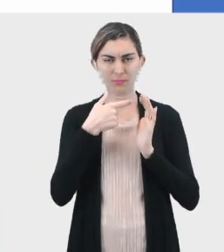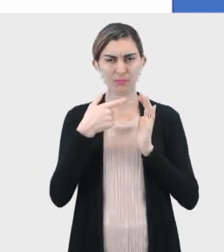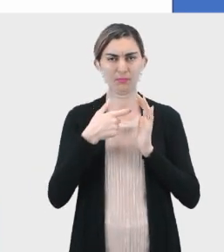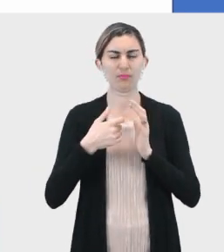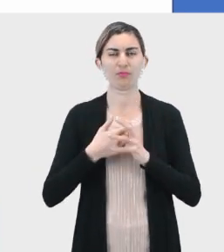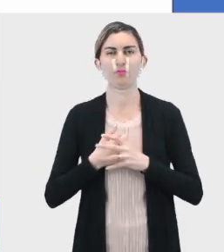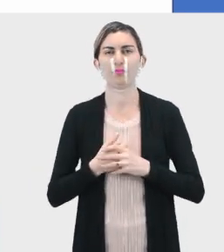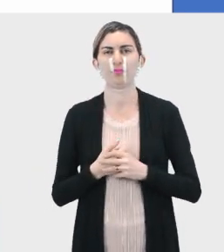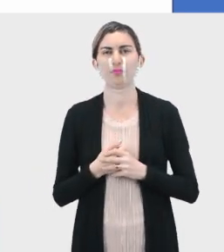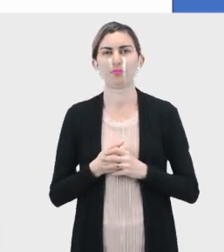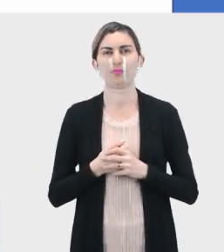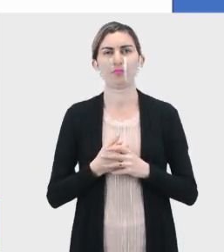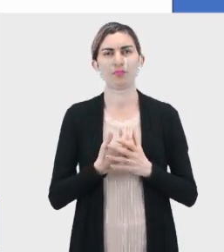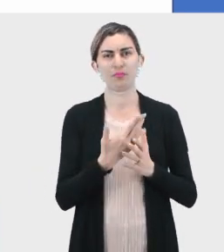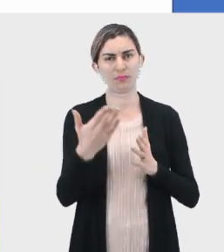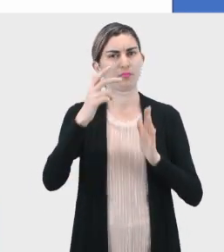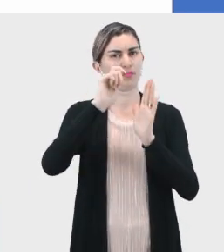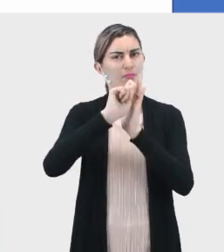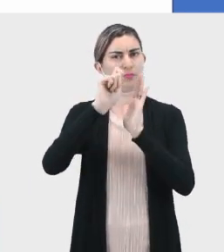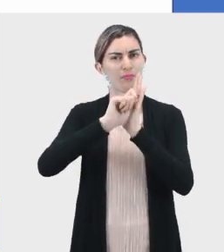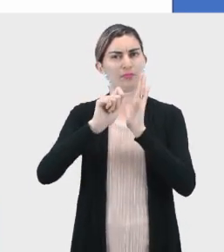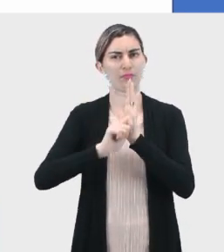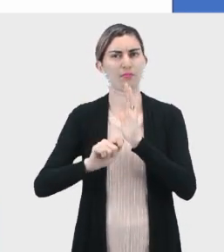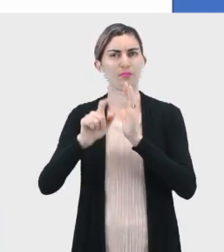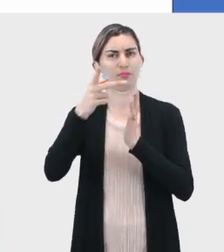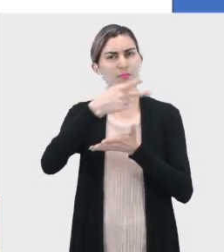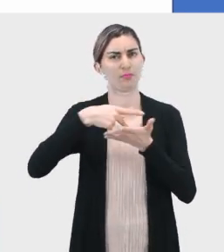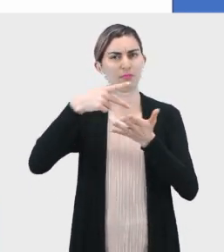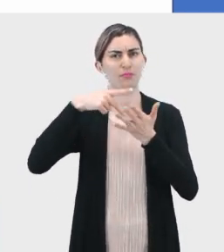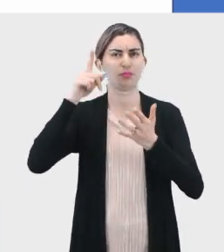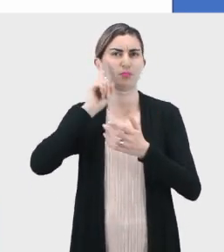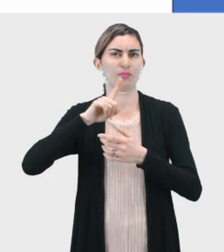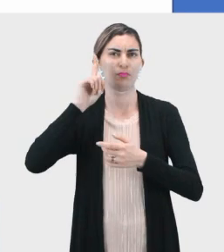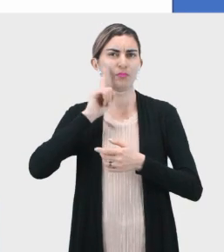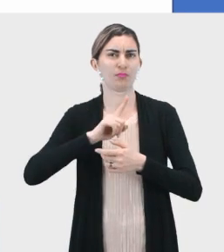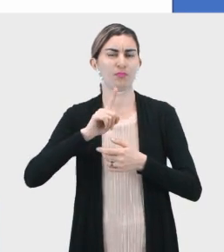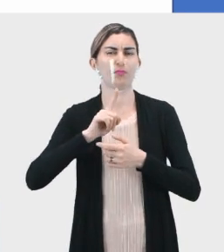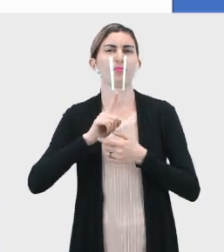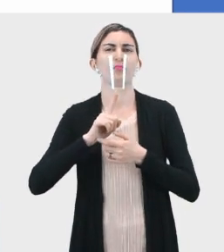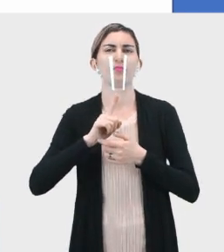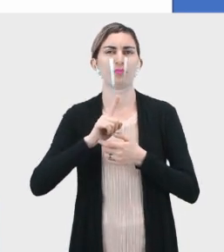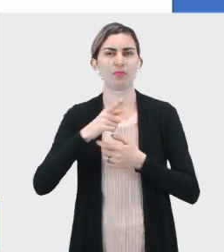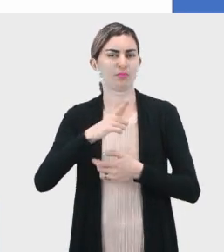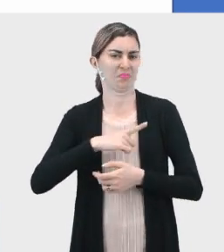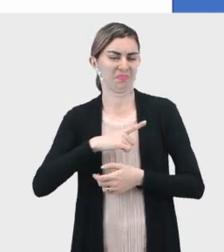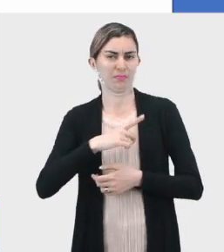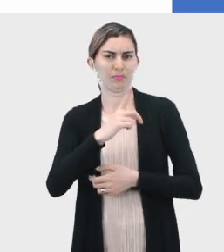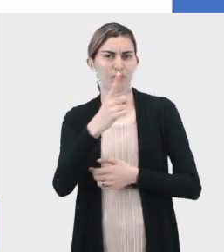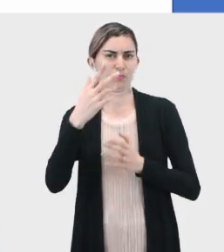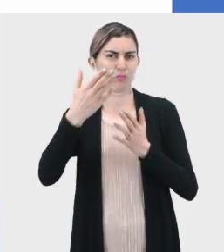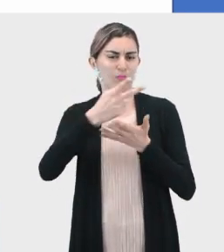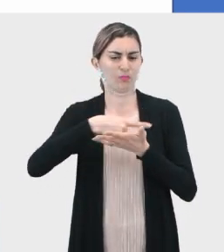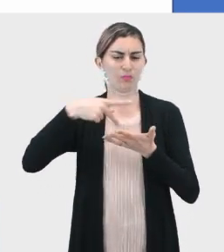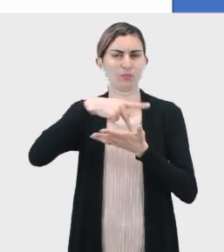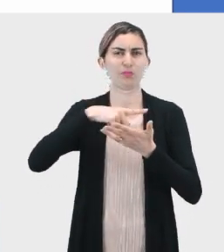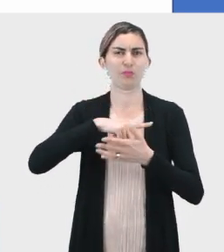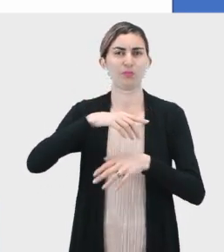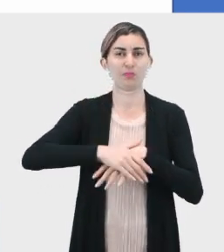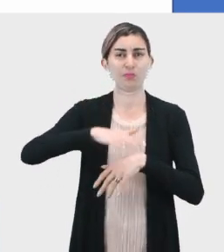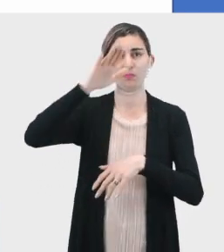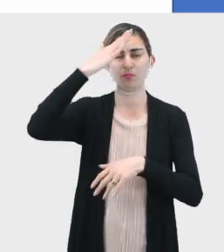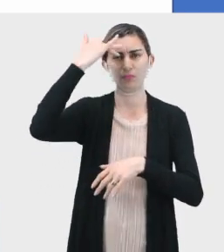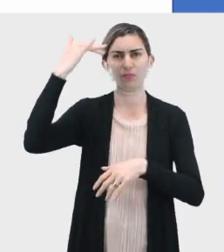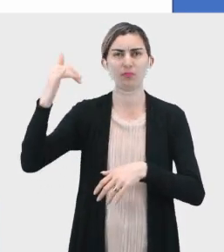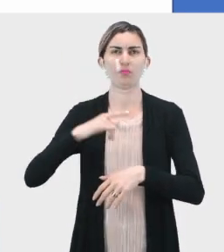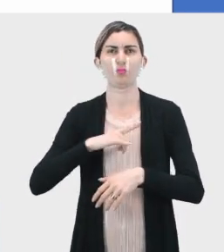of United States. Ela foi uma escritora e poetisa dos Estados Unidos e teve um dos seus